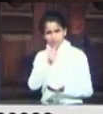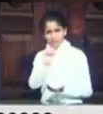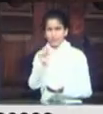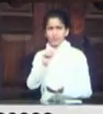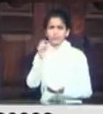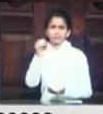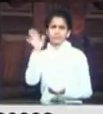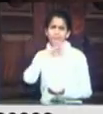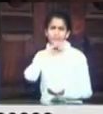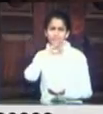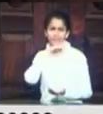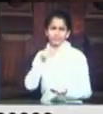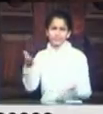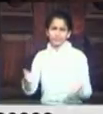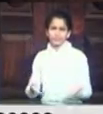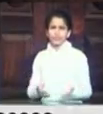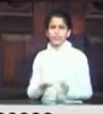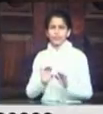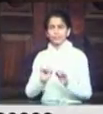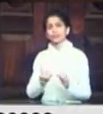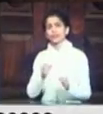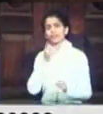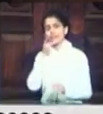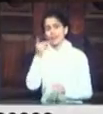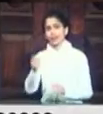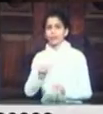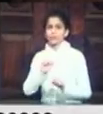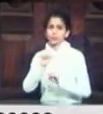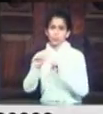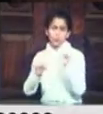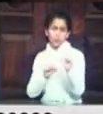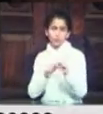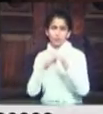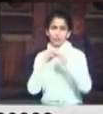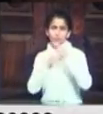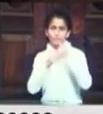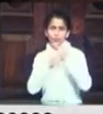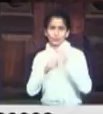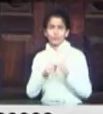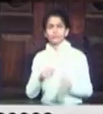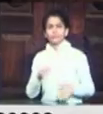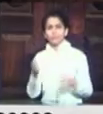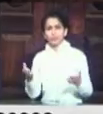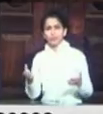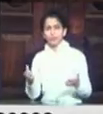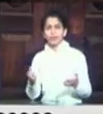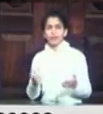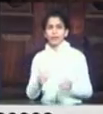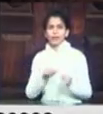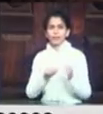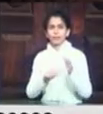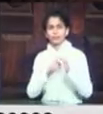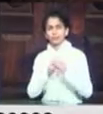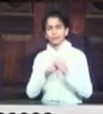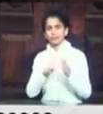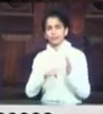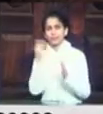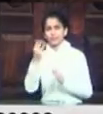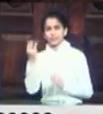Porque diz assim, vamos terceirizar, vamos entregar a uma OS. Pelo